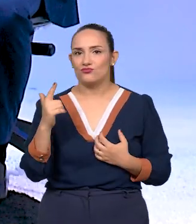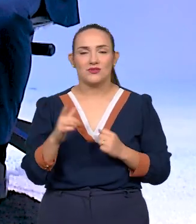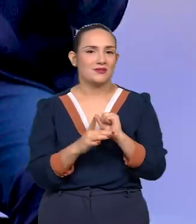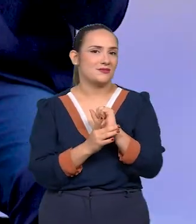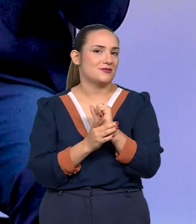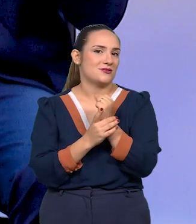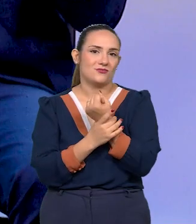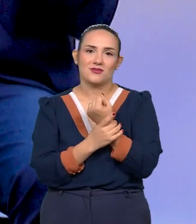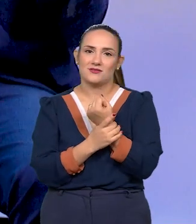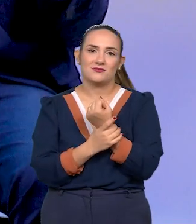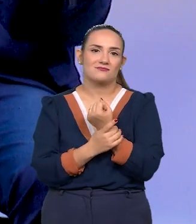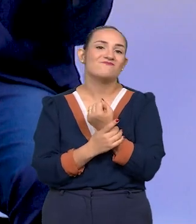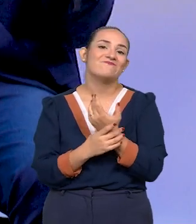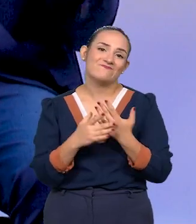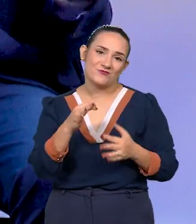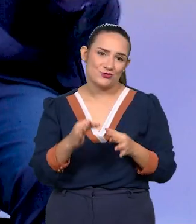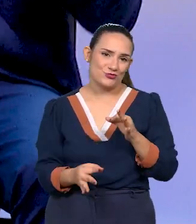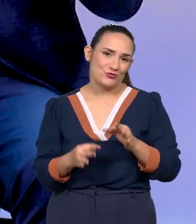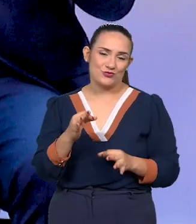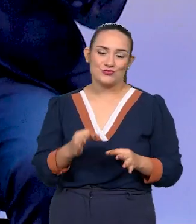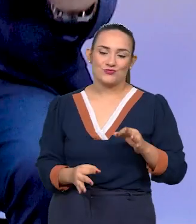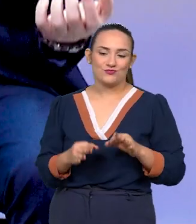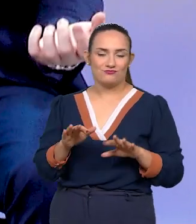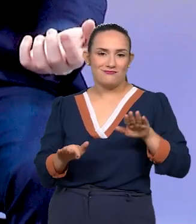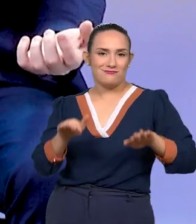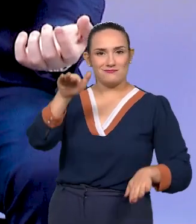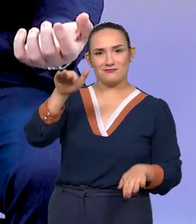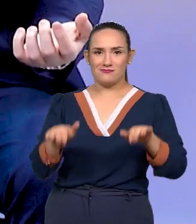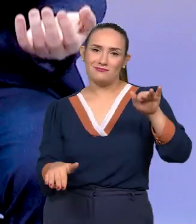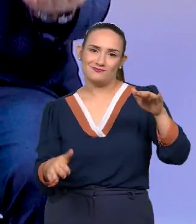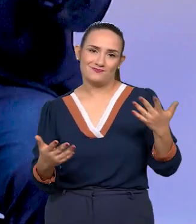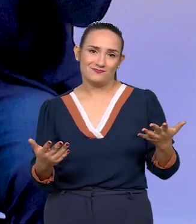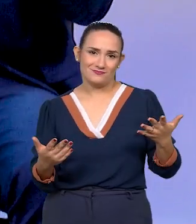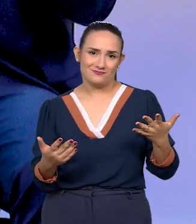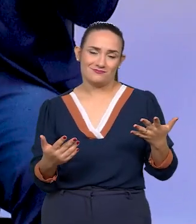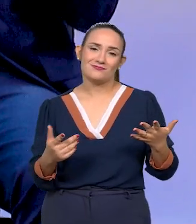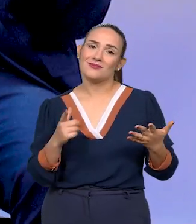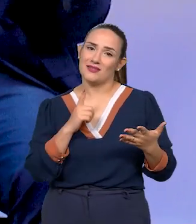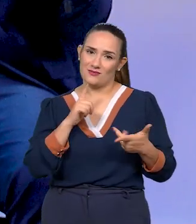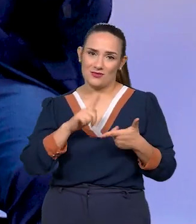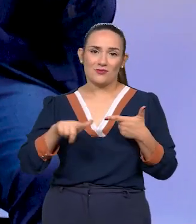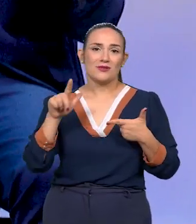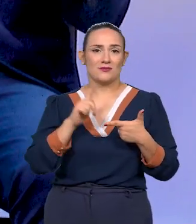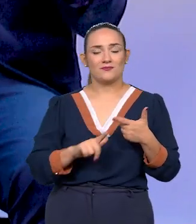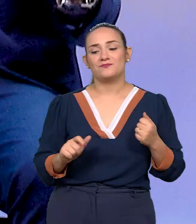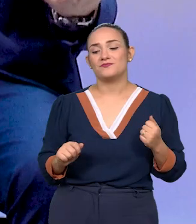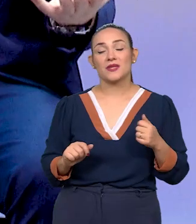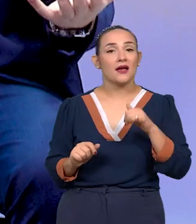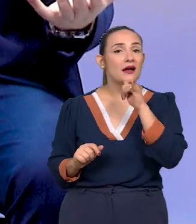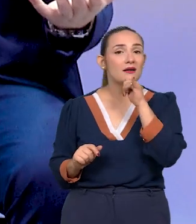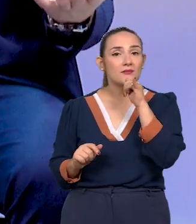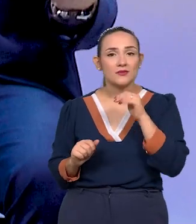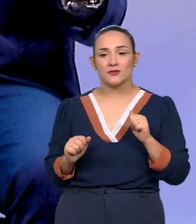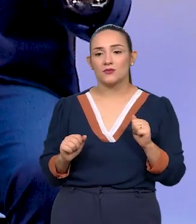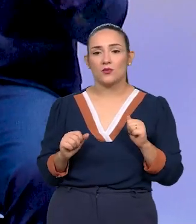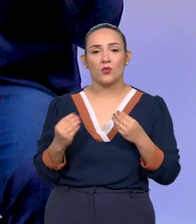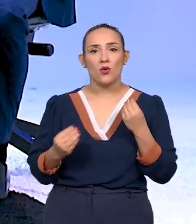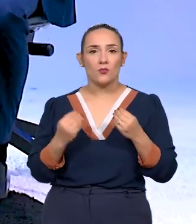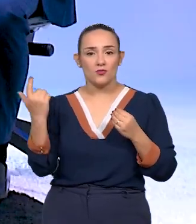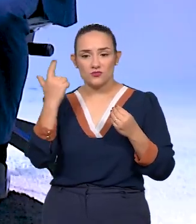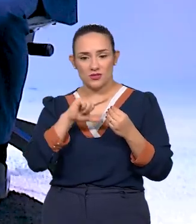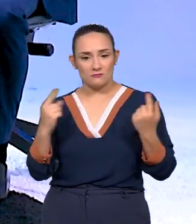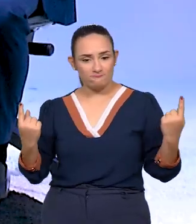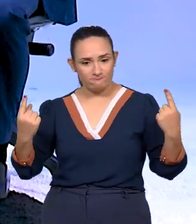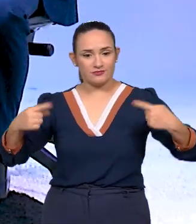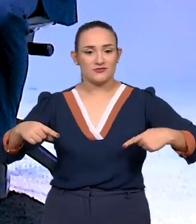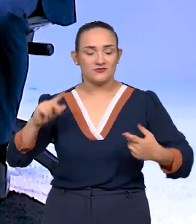desigualdade. E desigualdade gera um outro problema principiológico. A gente não consegue garantir a livre concorrência. Eles vão